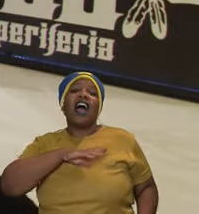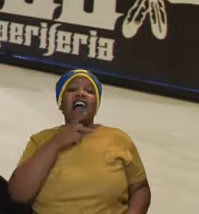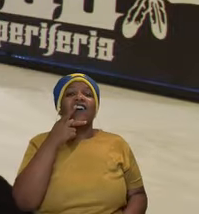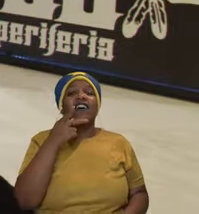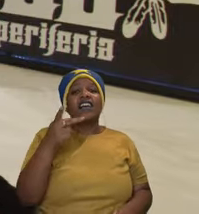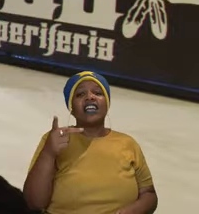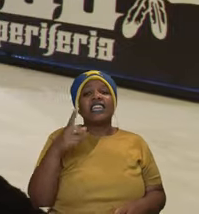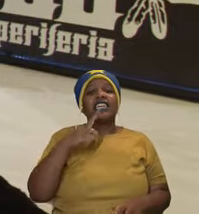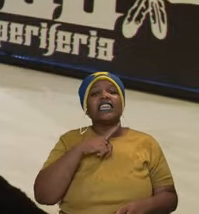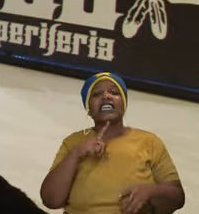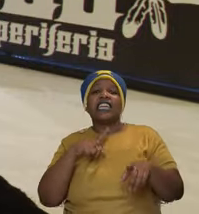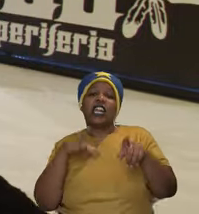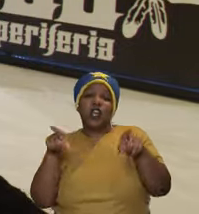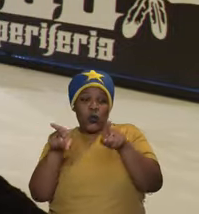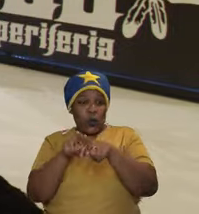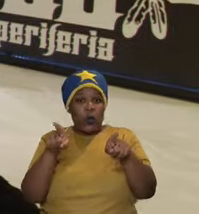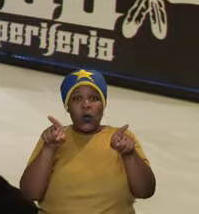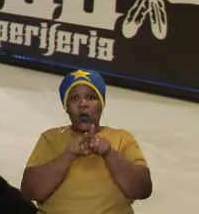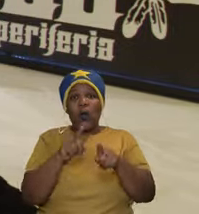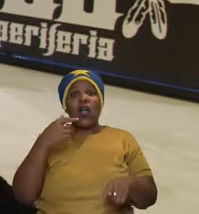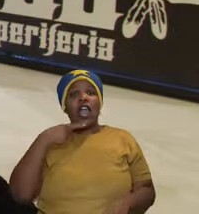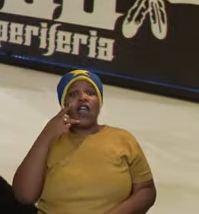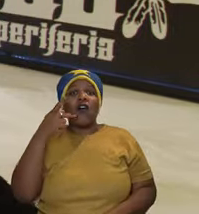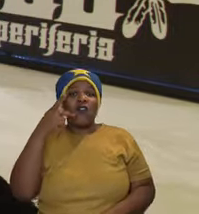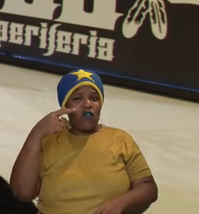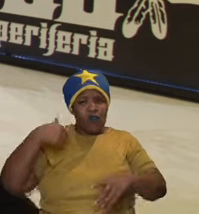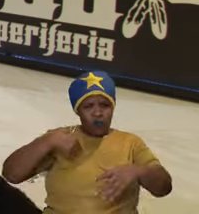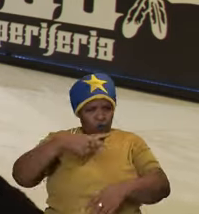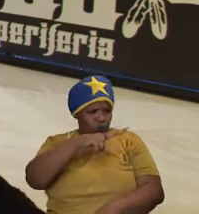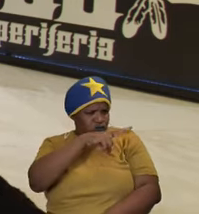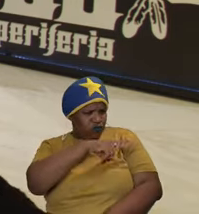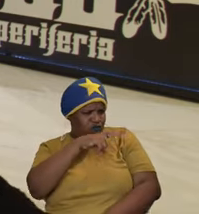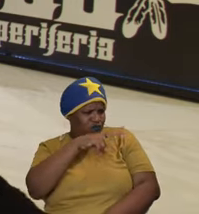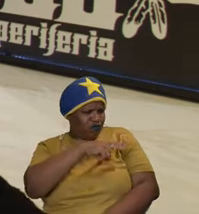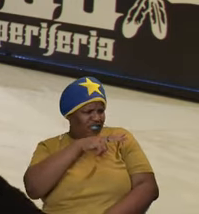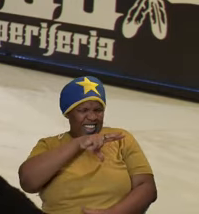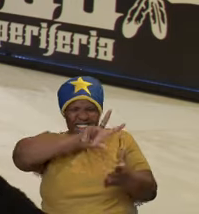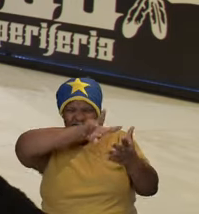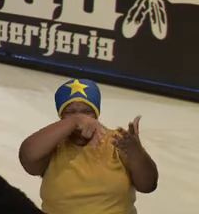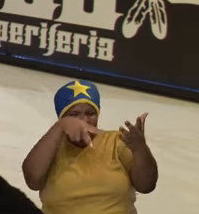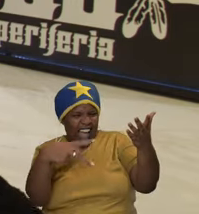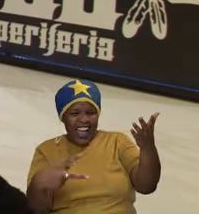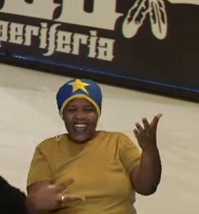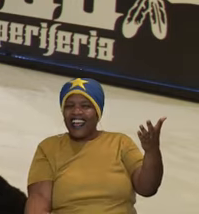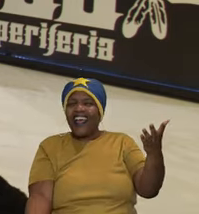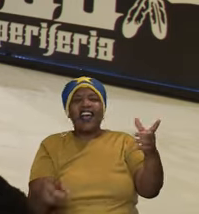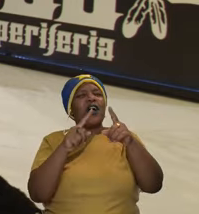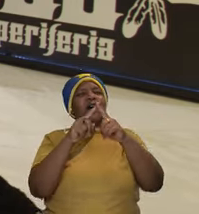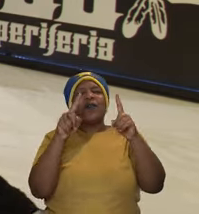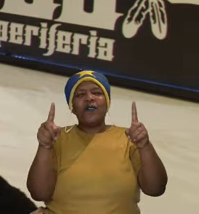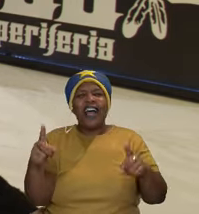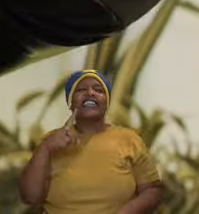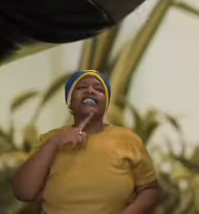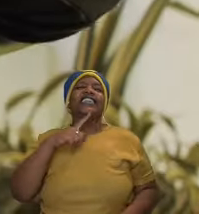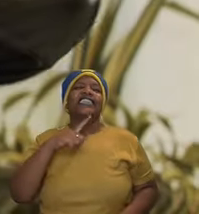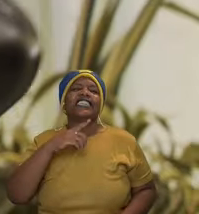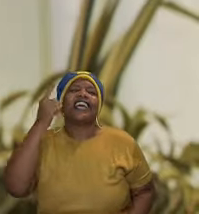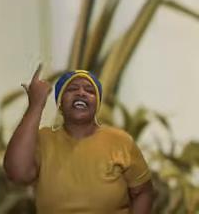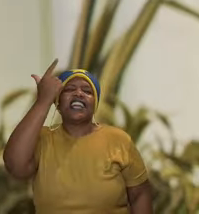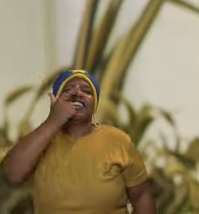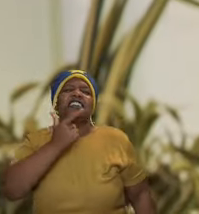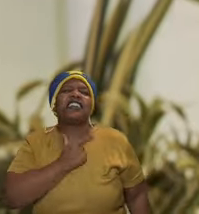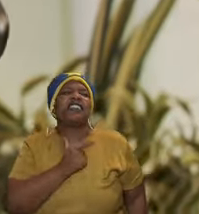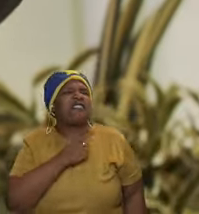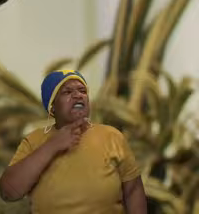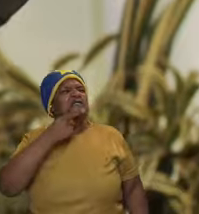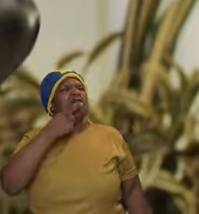cara preta que a nave sentou. Fui no rolê no privê que quase desmoronou. É o que aumenta o desgosto. Pé na guela,